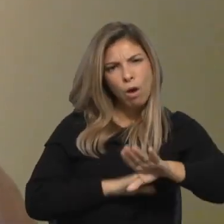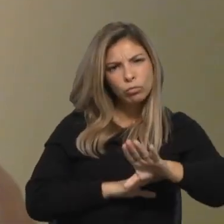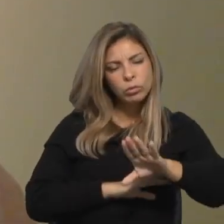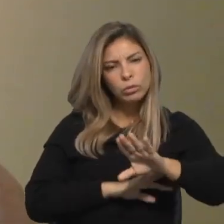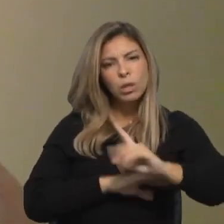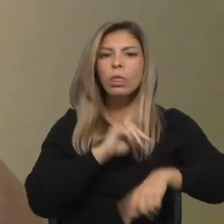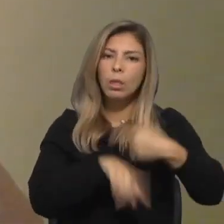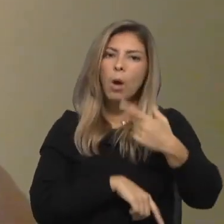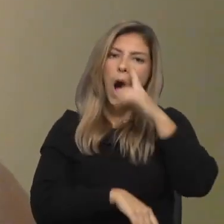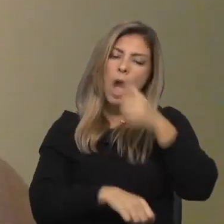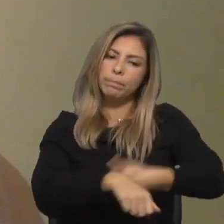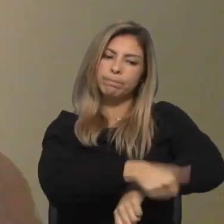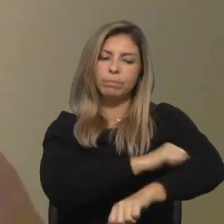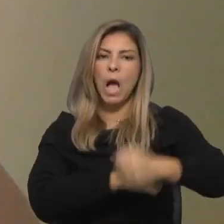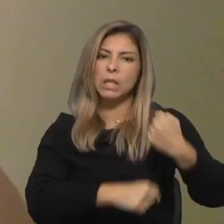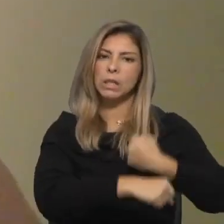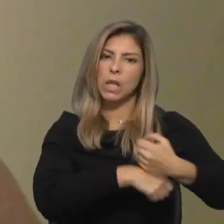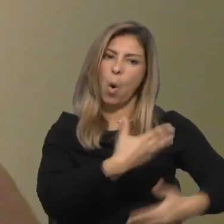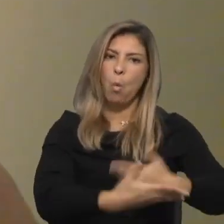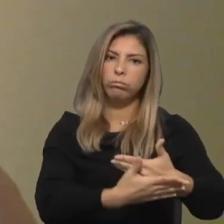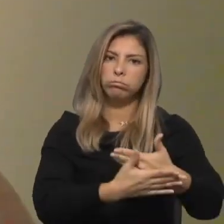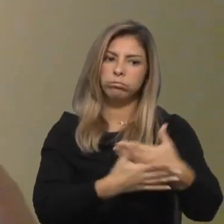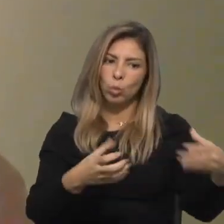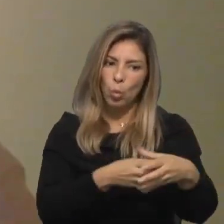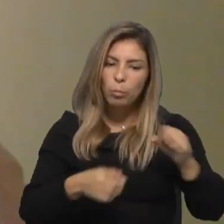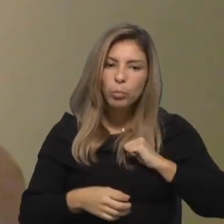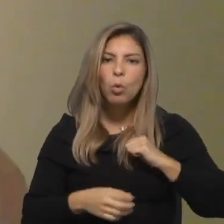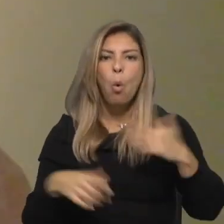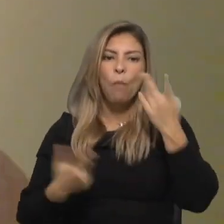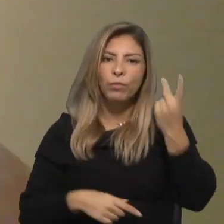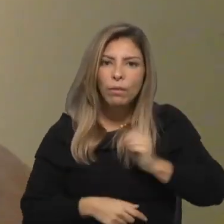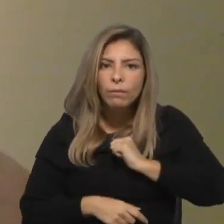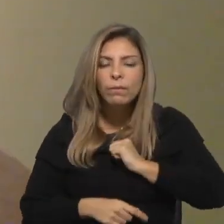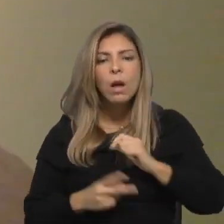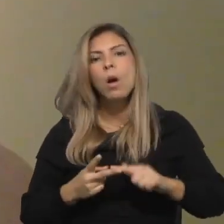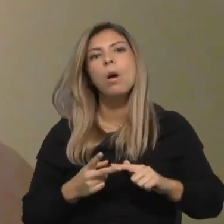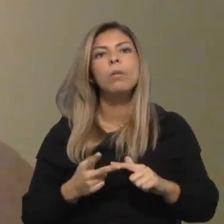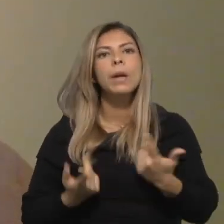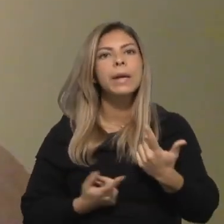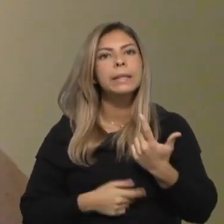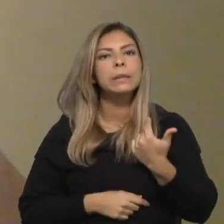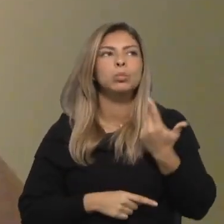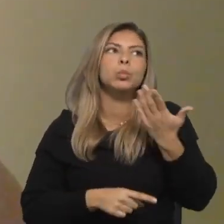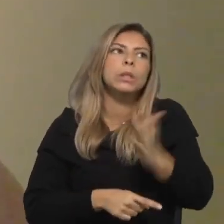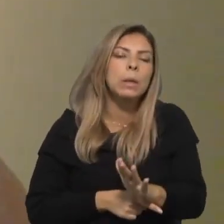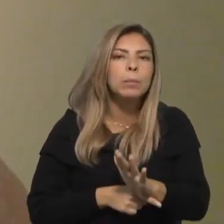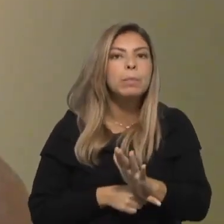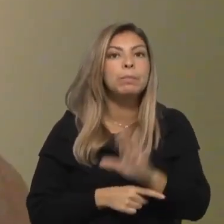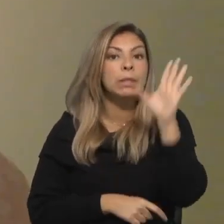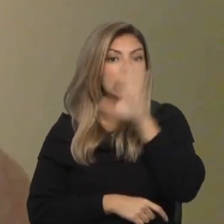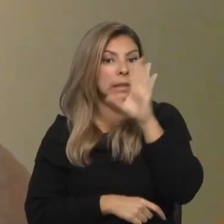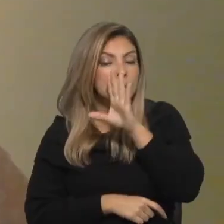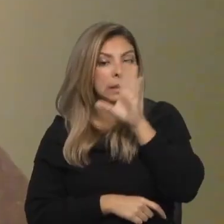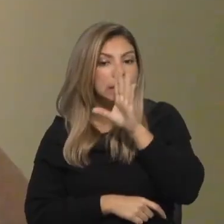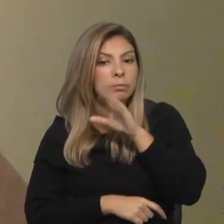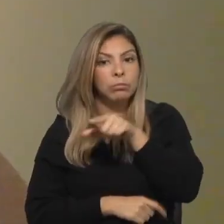concreta na nossa vida e no nosso grupo, no nosso meio, pode fazer-nos ver, por exemplo, se